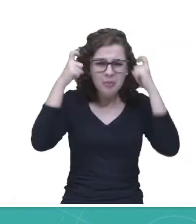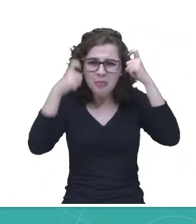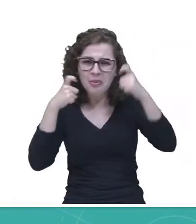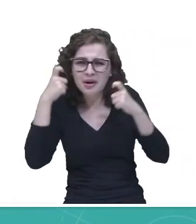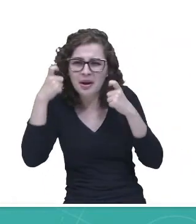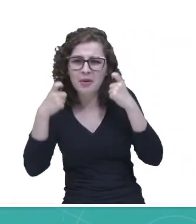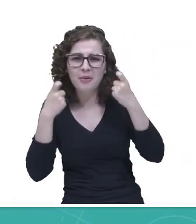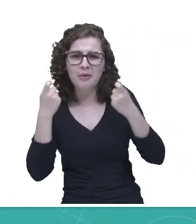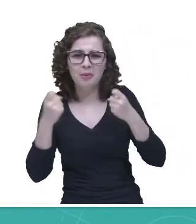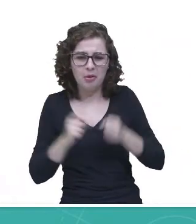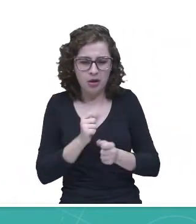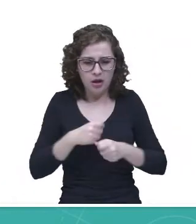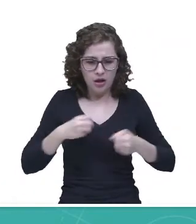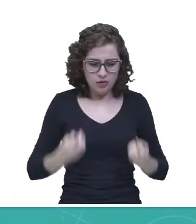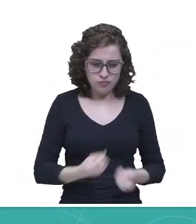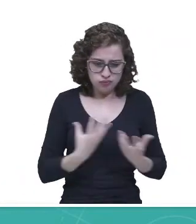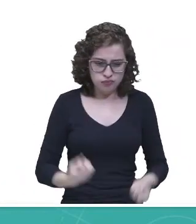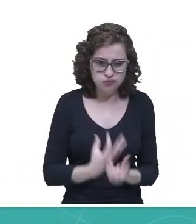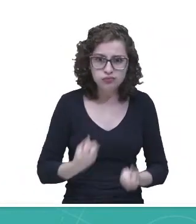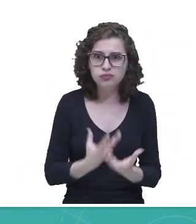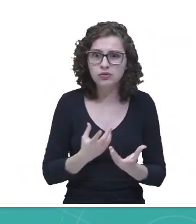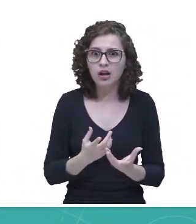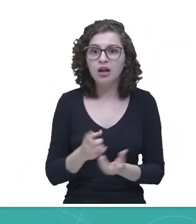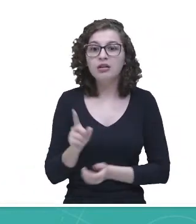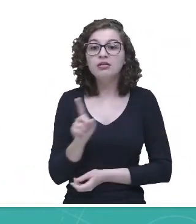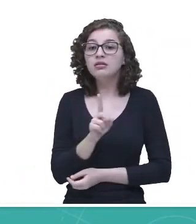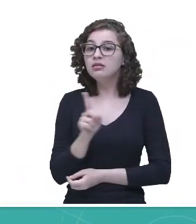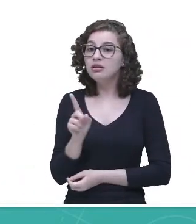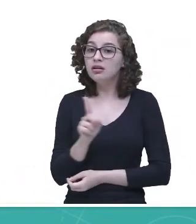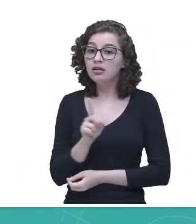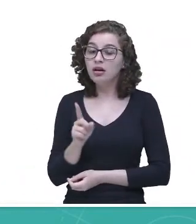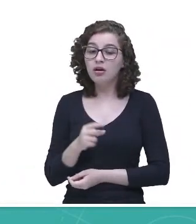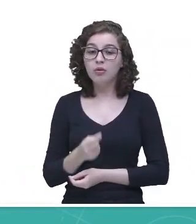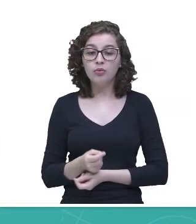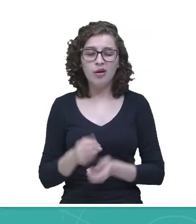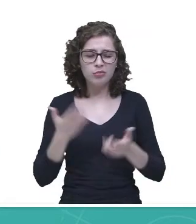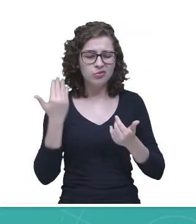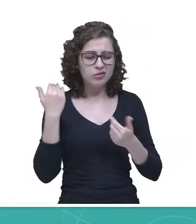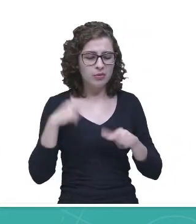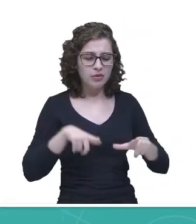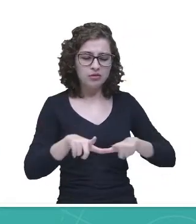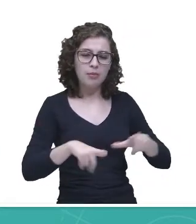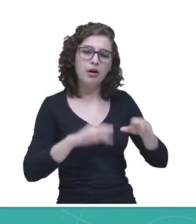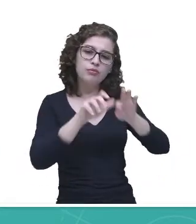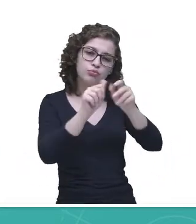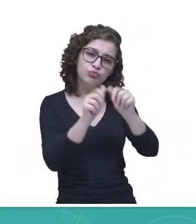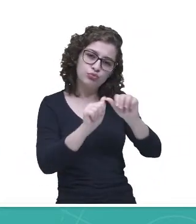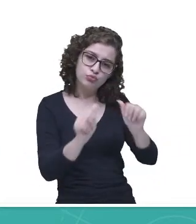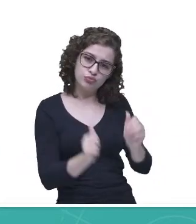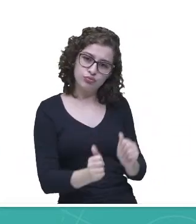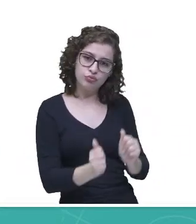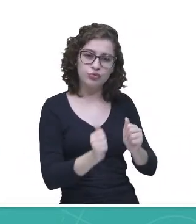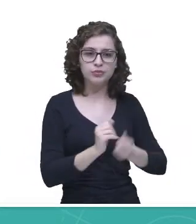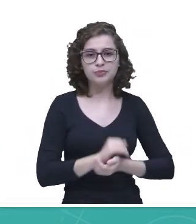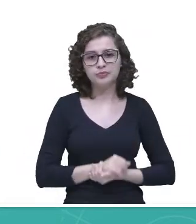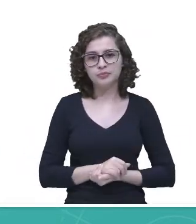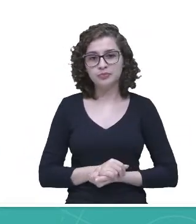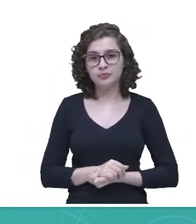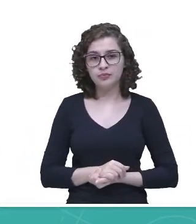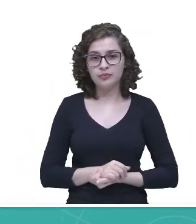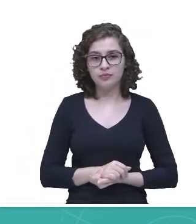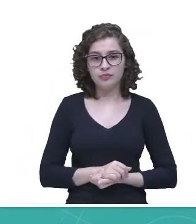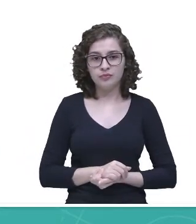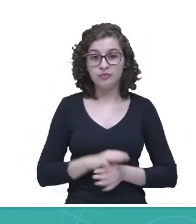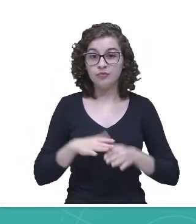de se produzir além daquele trabalho manual que era feito pelos servos. Por isso, olha o que diz o texto,